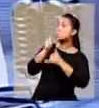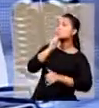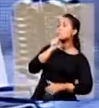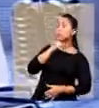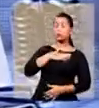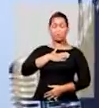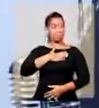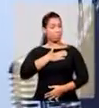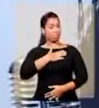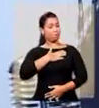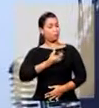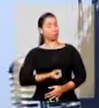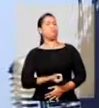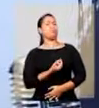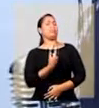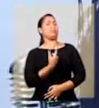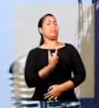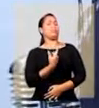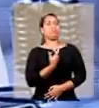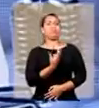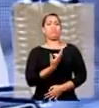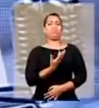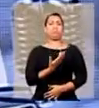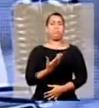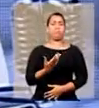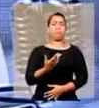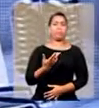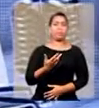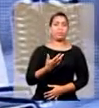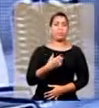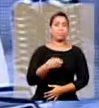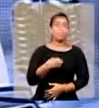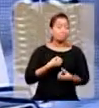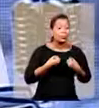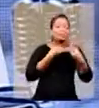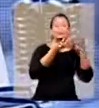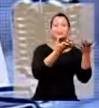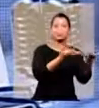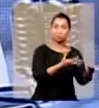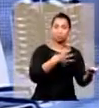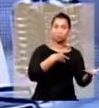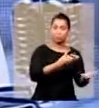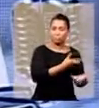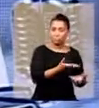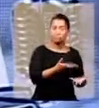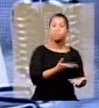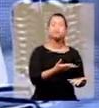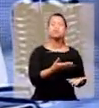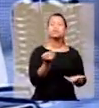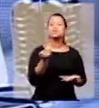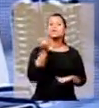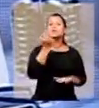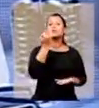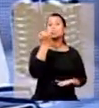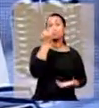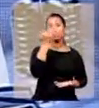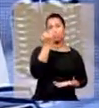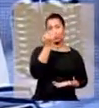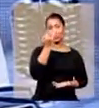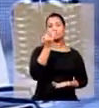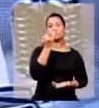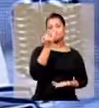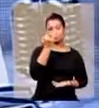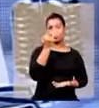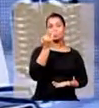estou transmitindo para as minhas filhas a importância, né, dessa socialização, dessas